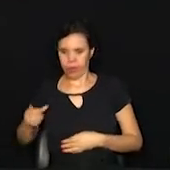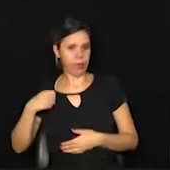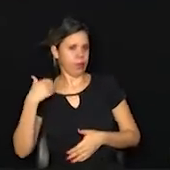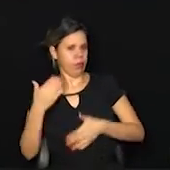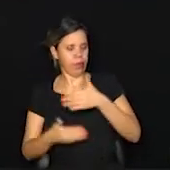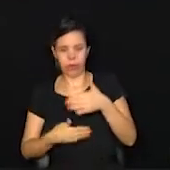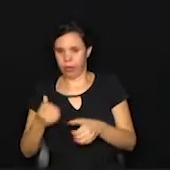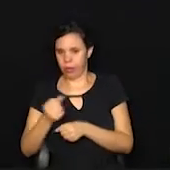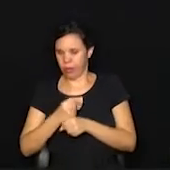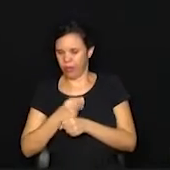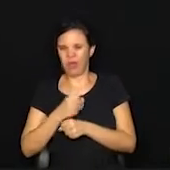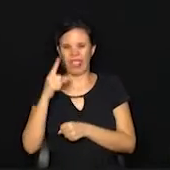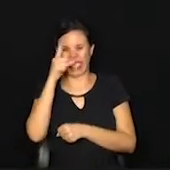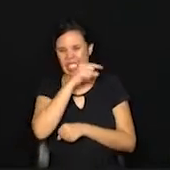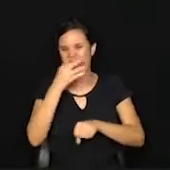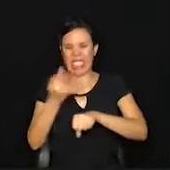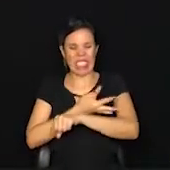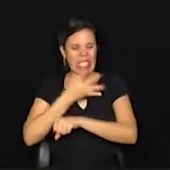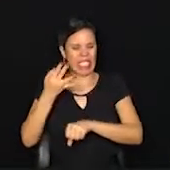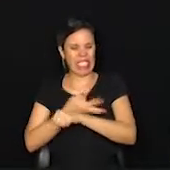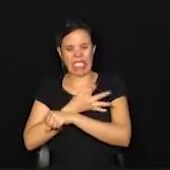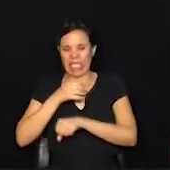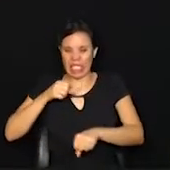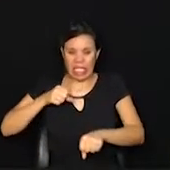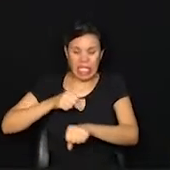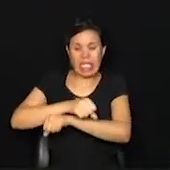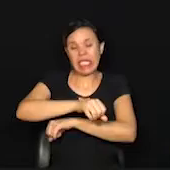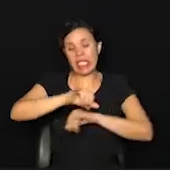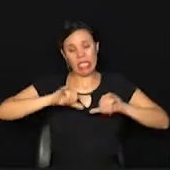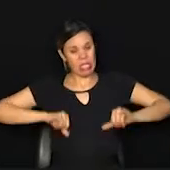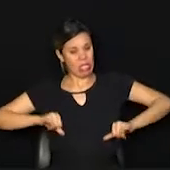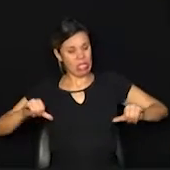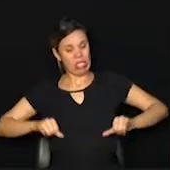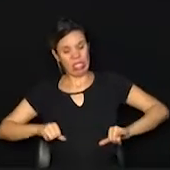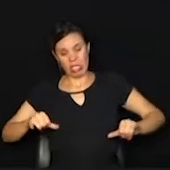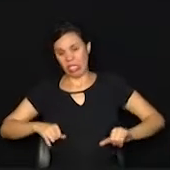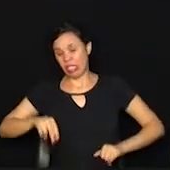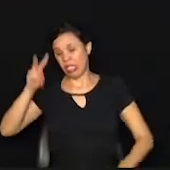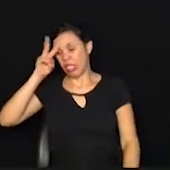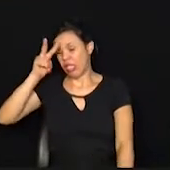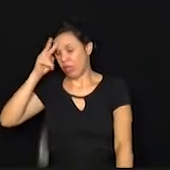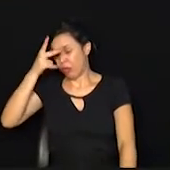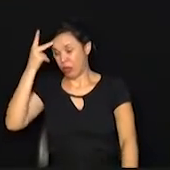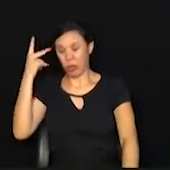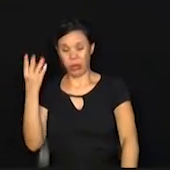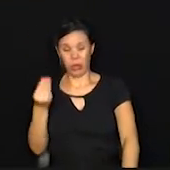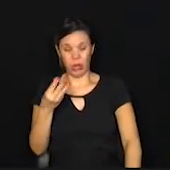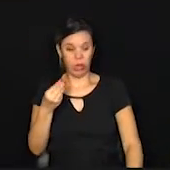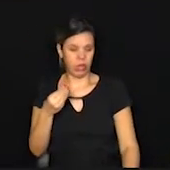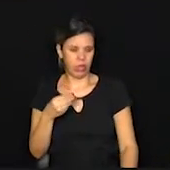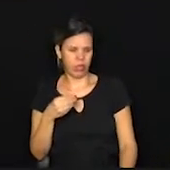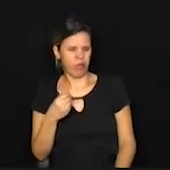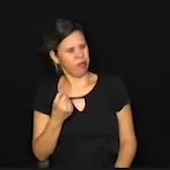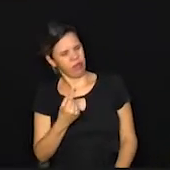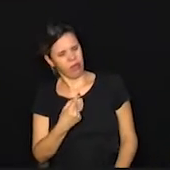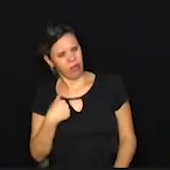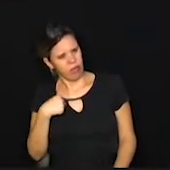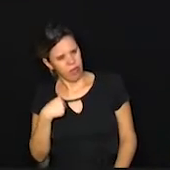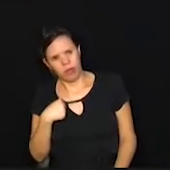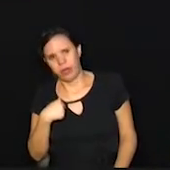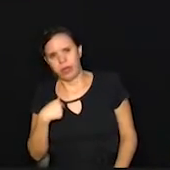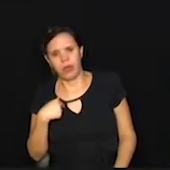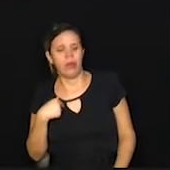São anos/pesada é gozado porque na lembrança das pessoas e é de muita gente o Médici